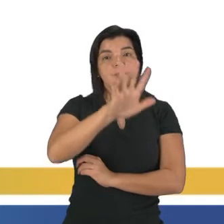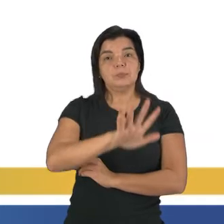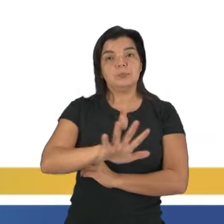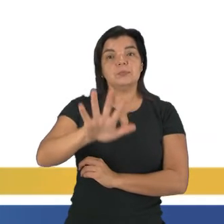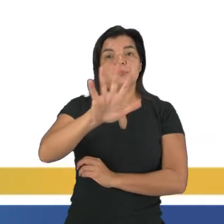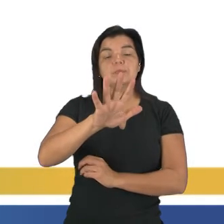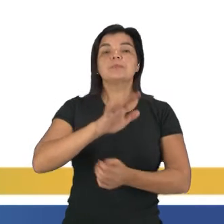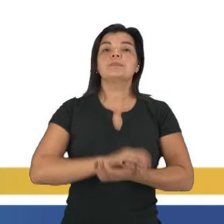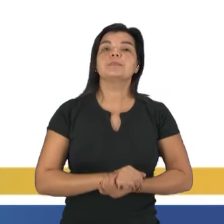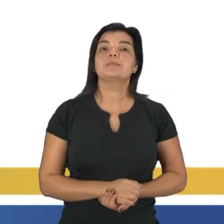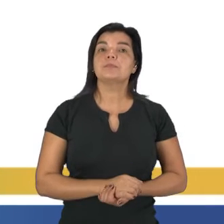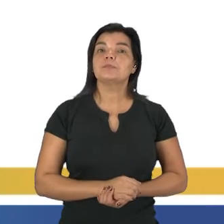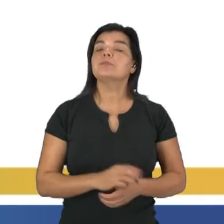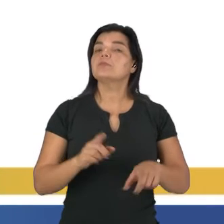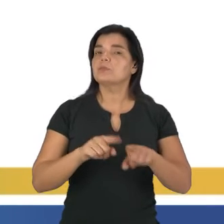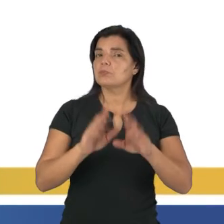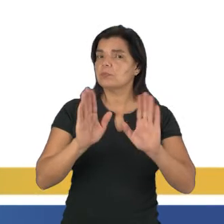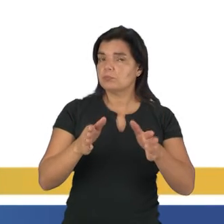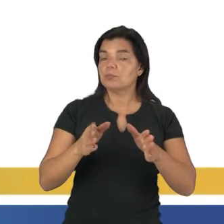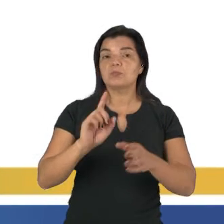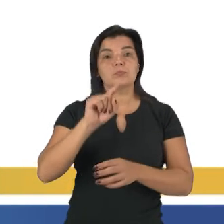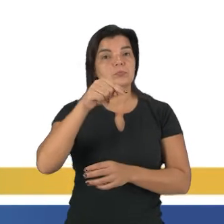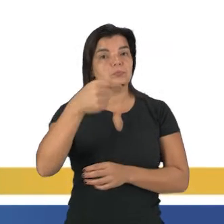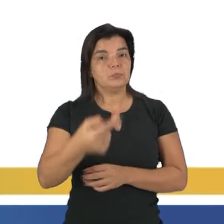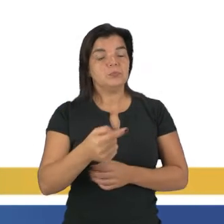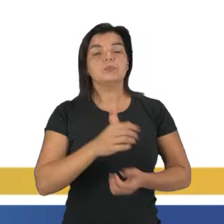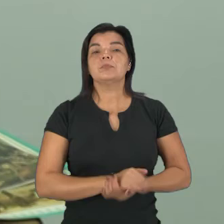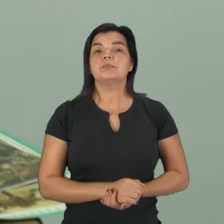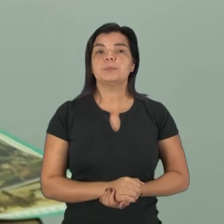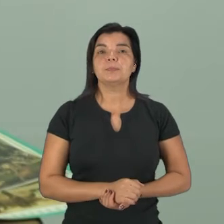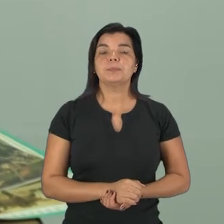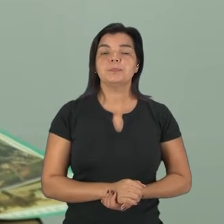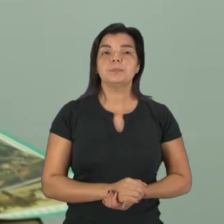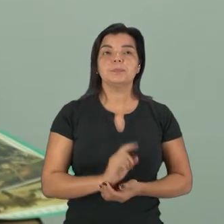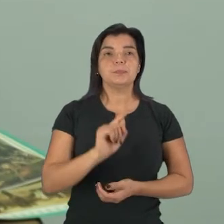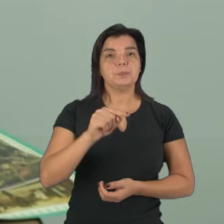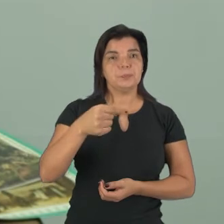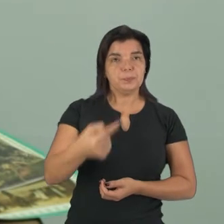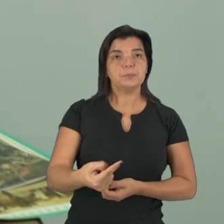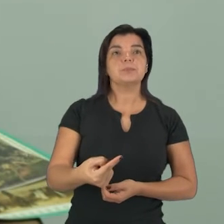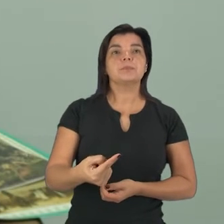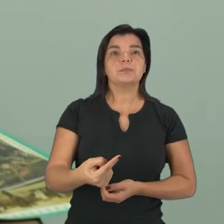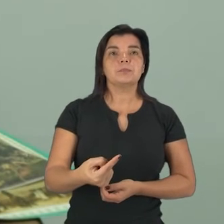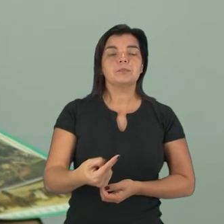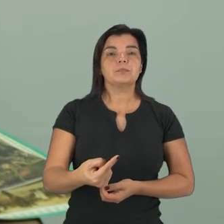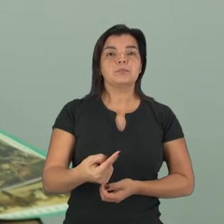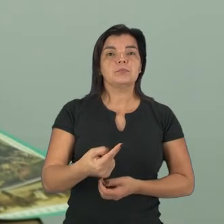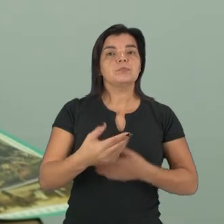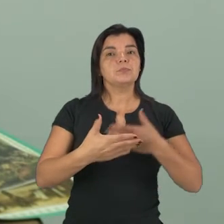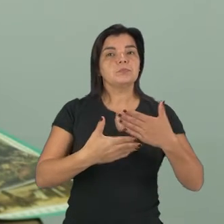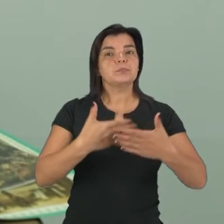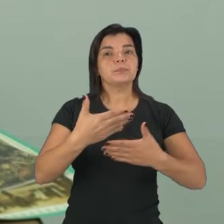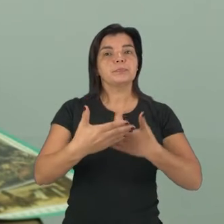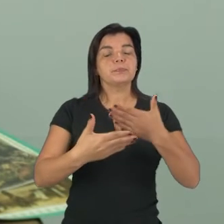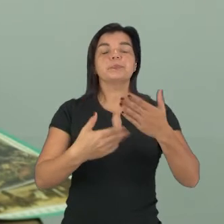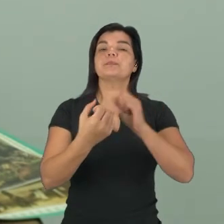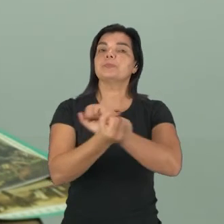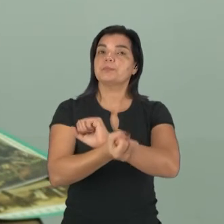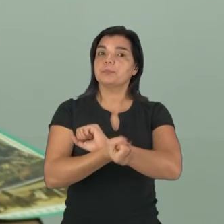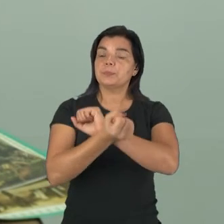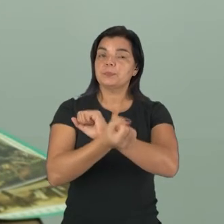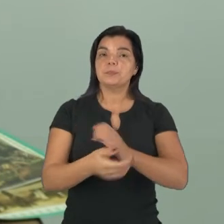dos asiáticos, né? Os asiáticos já chegaram bem depois. Então, depois, né, do processo todo de